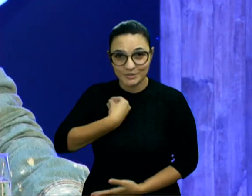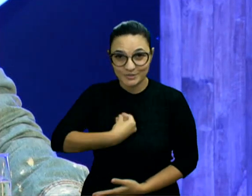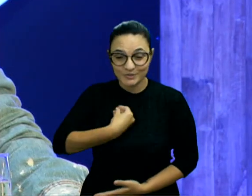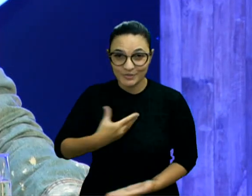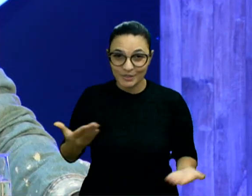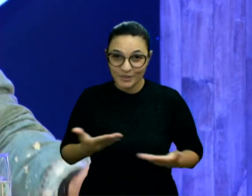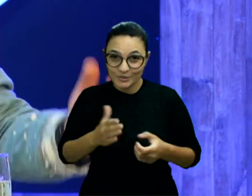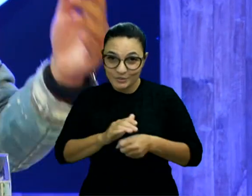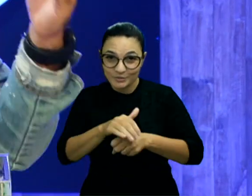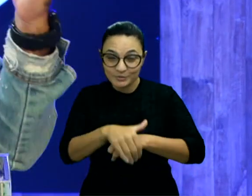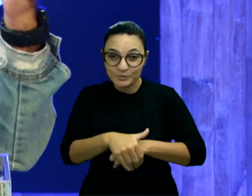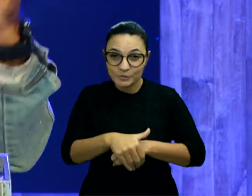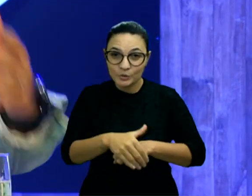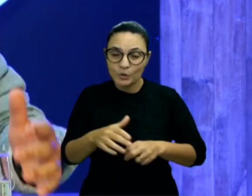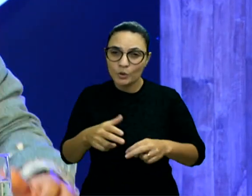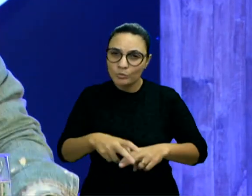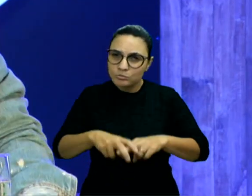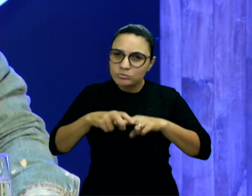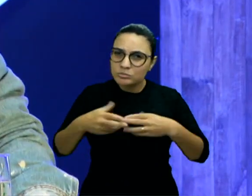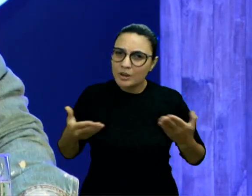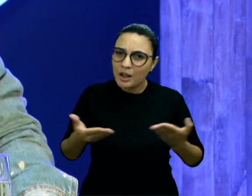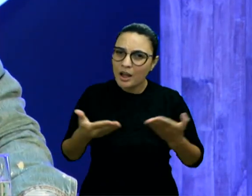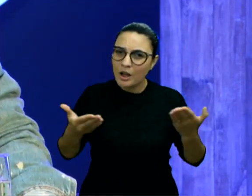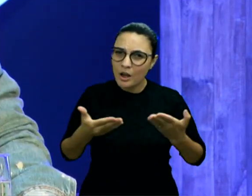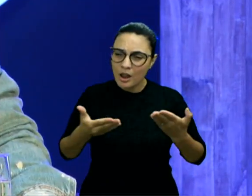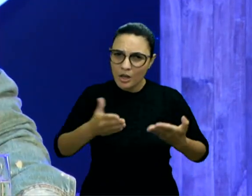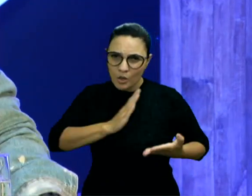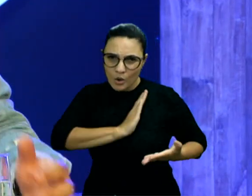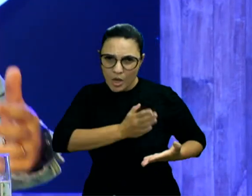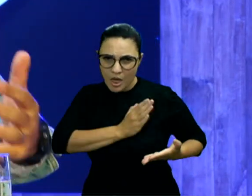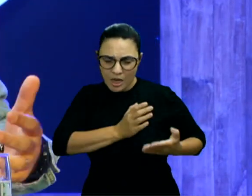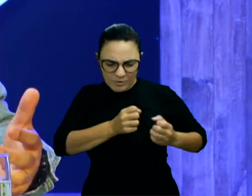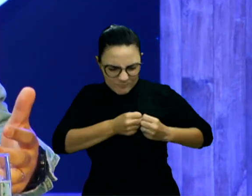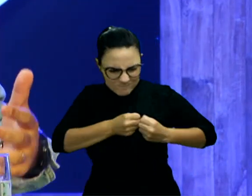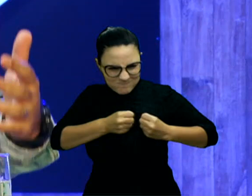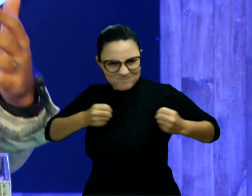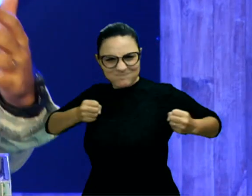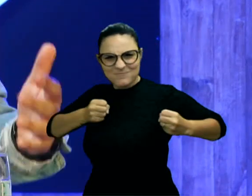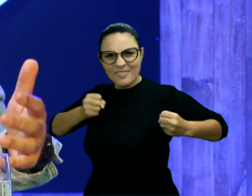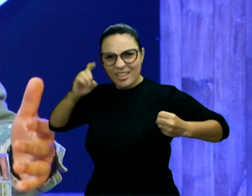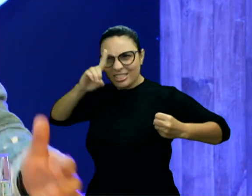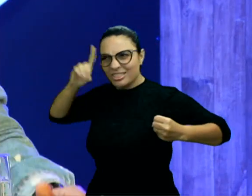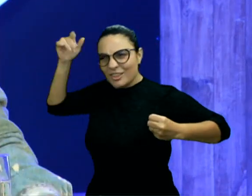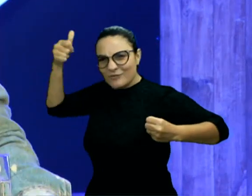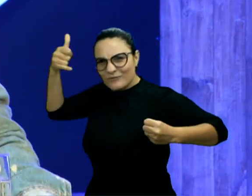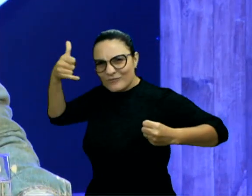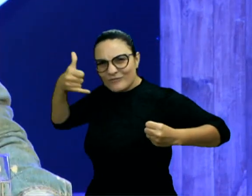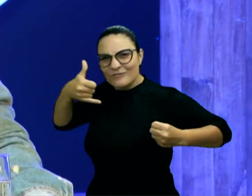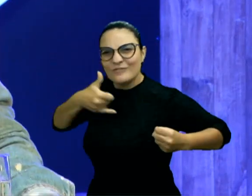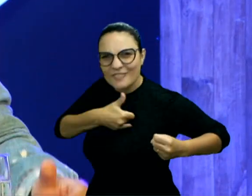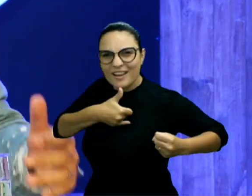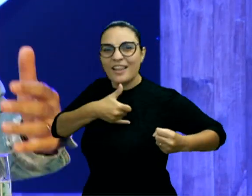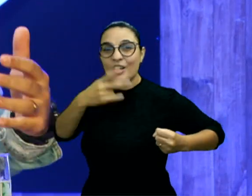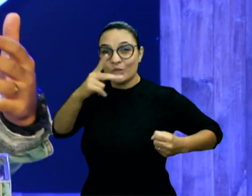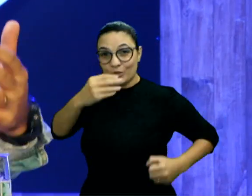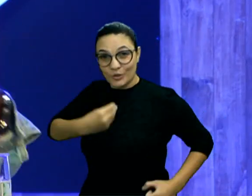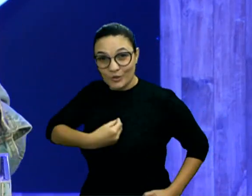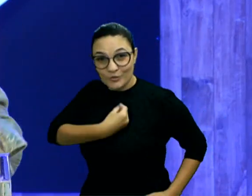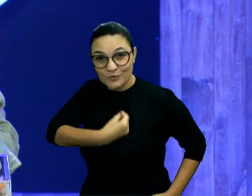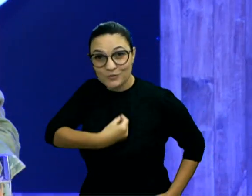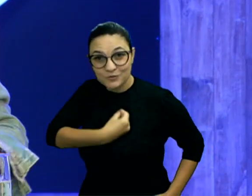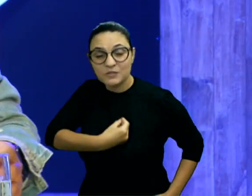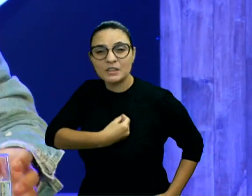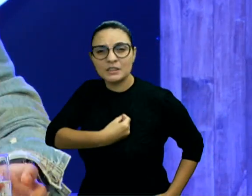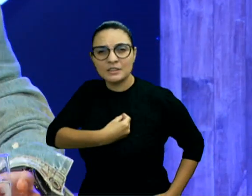nessa noite. Por isso eu peço que você agora abra o seu coração, receba aquilo que o Senhor tem para a sua vida,